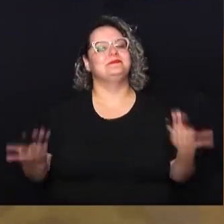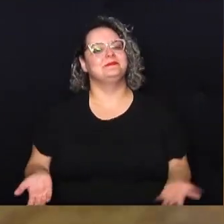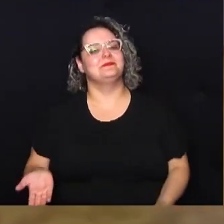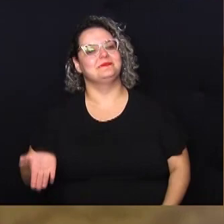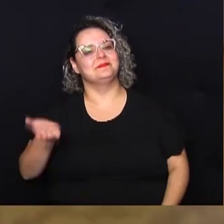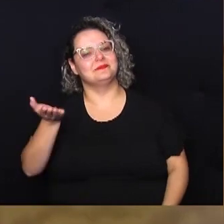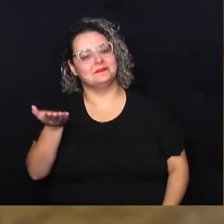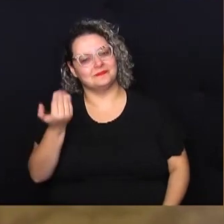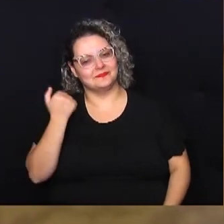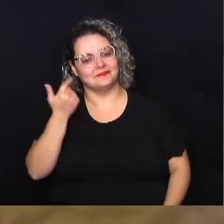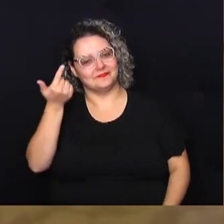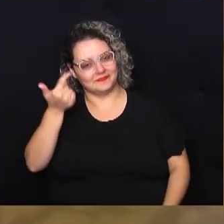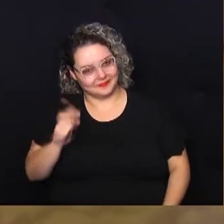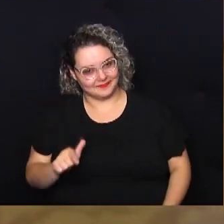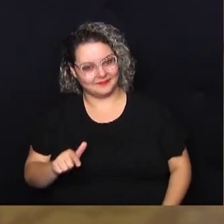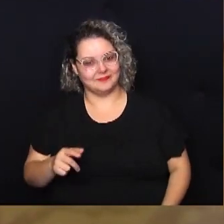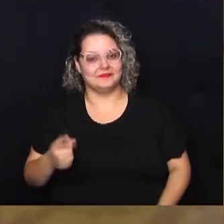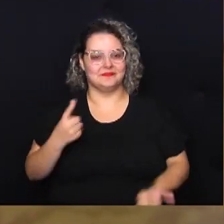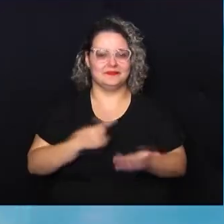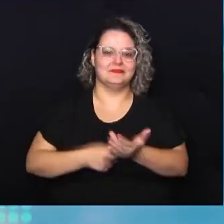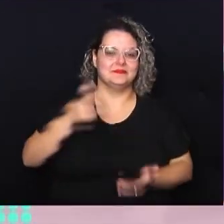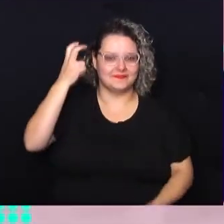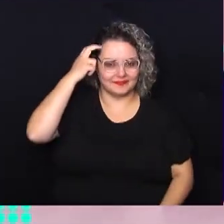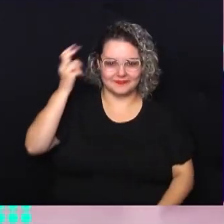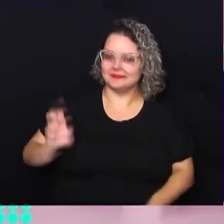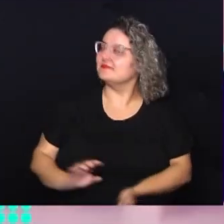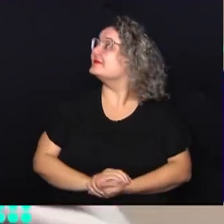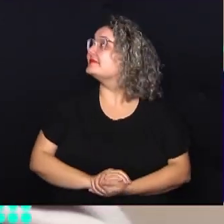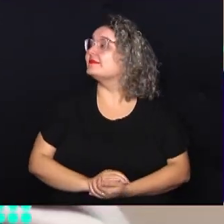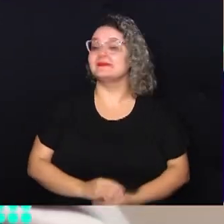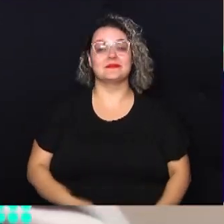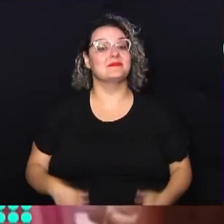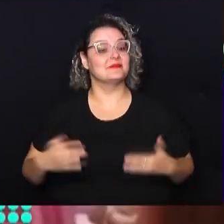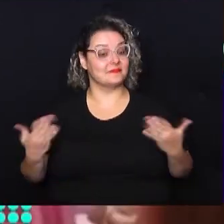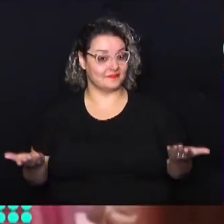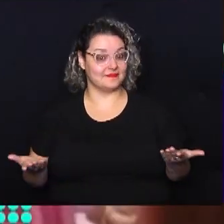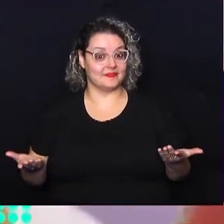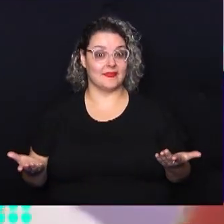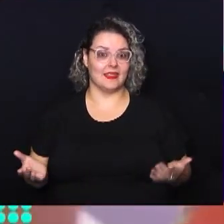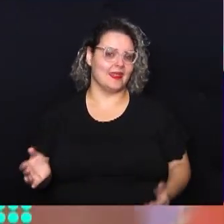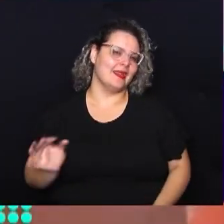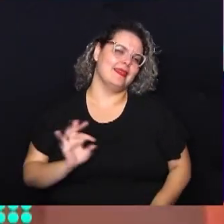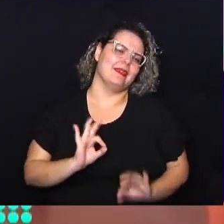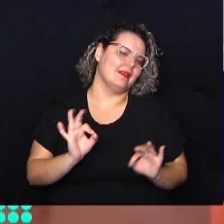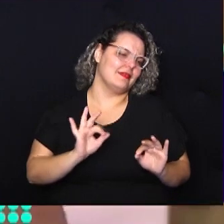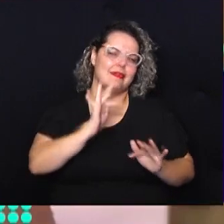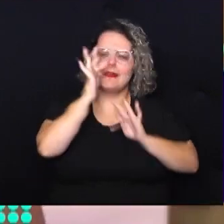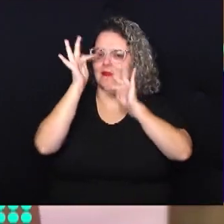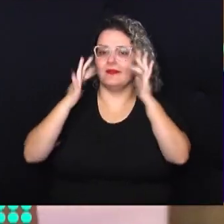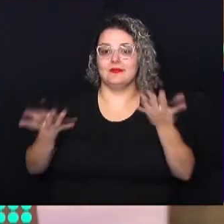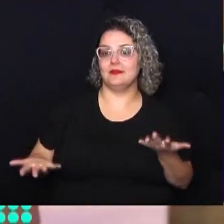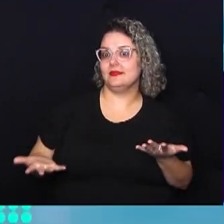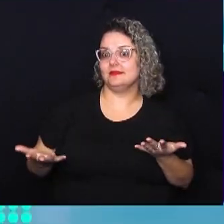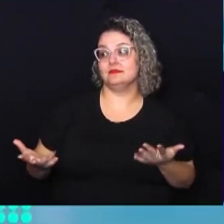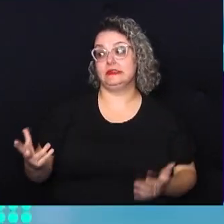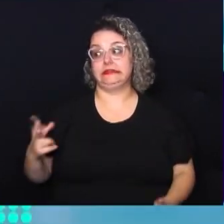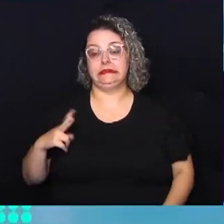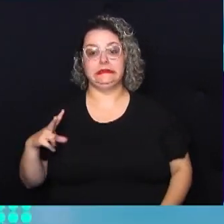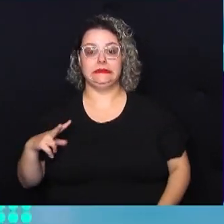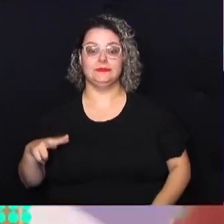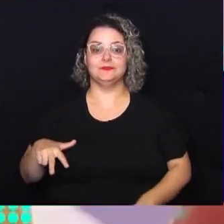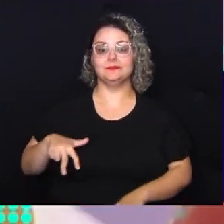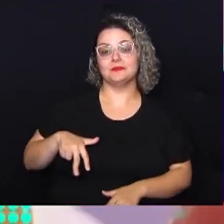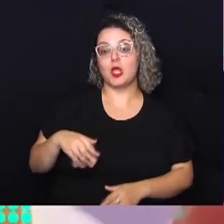eu dou continuidade com o trailer. Barbie, nem tudo são flores para a excêntrica e individualista boneca